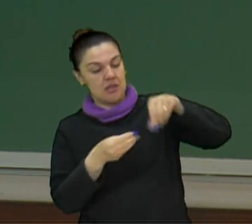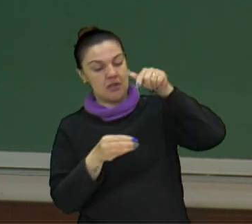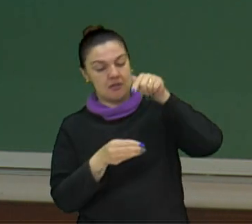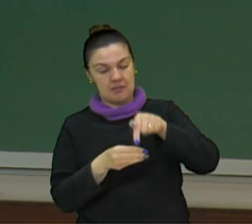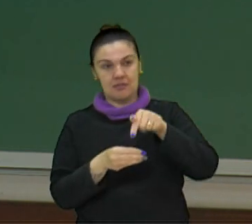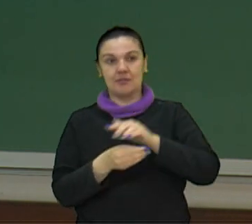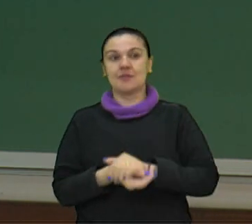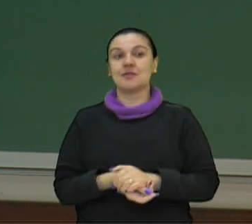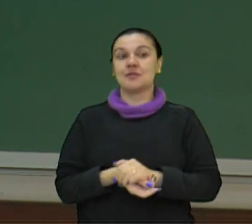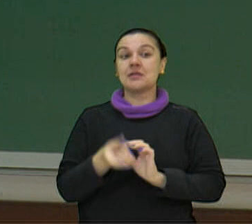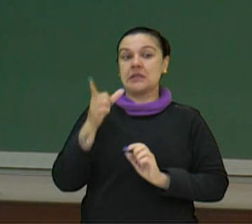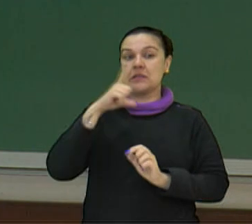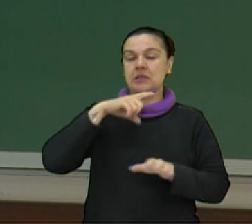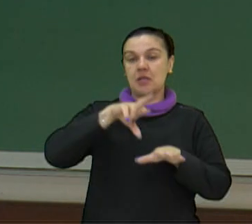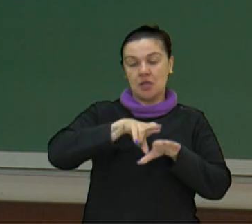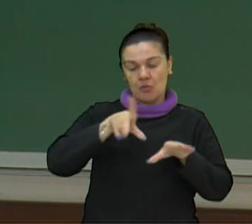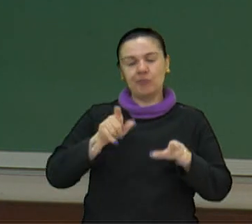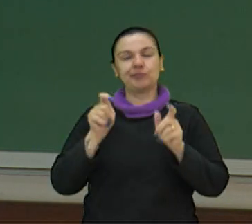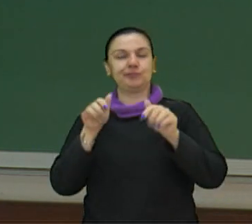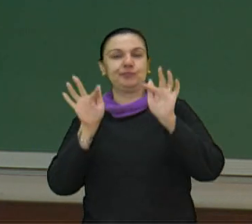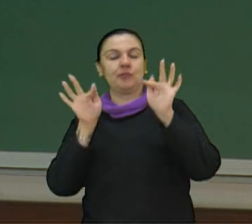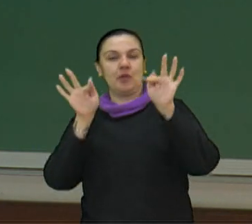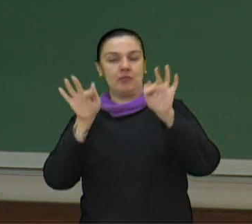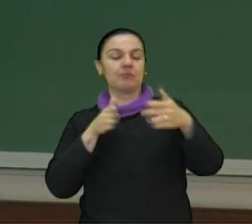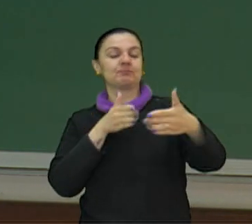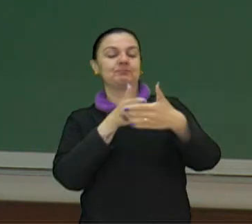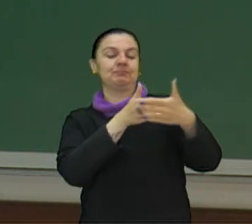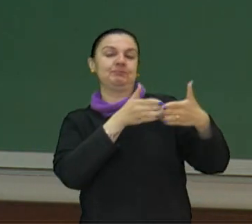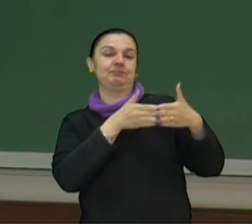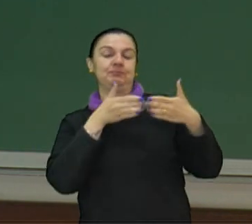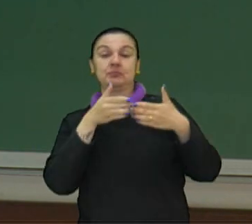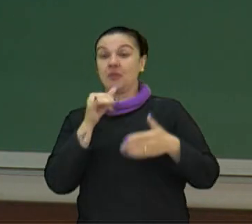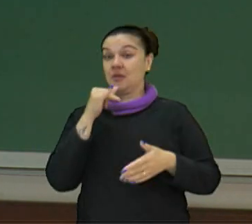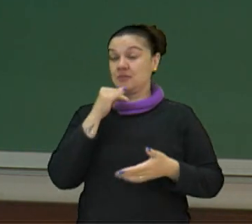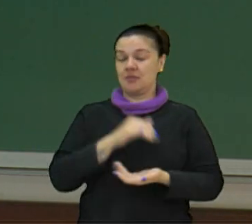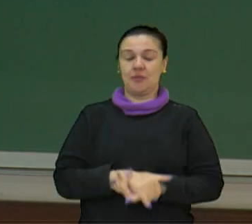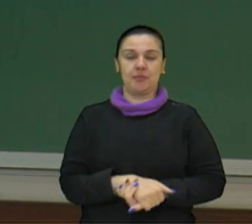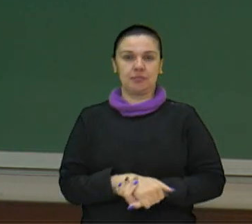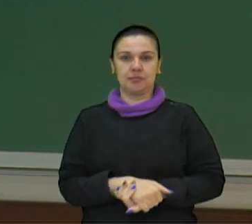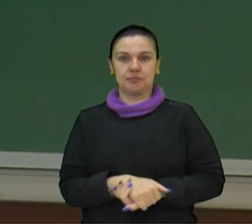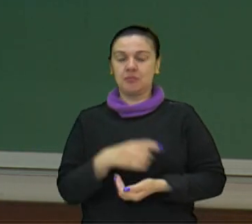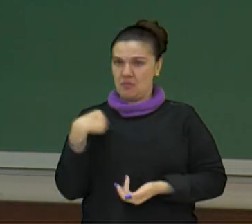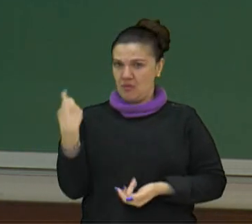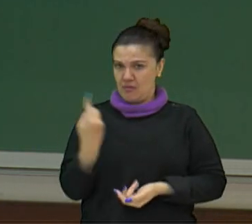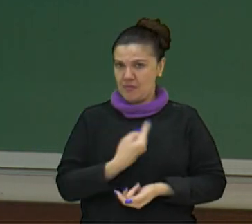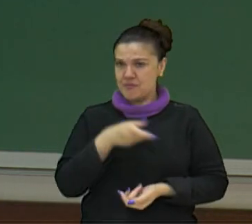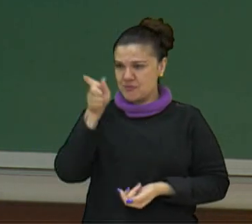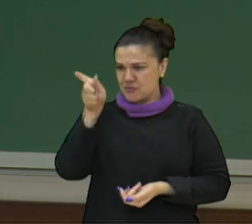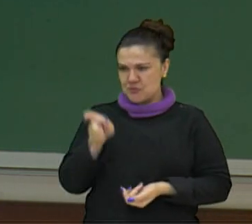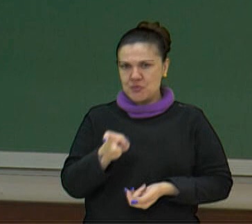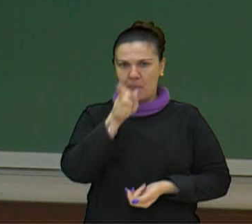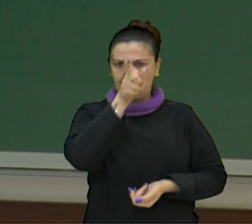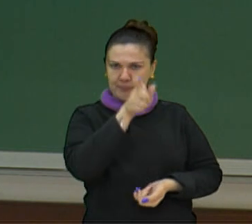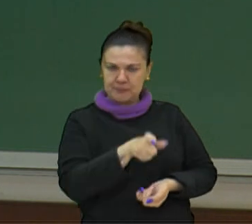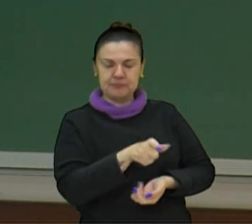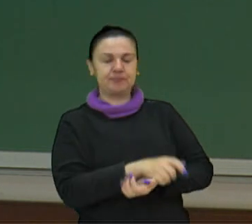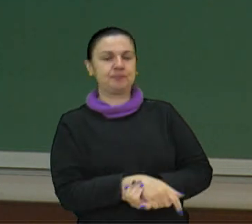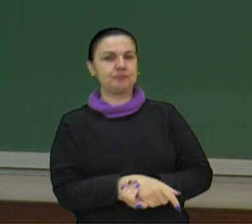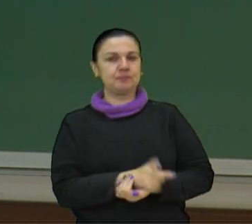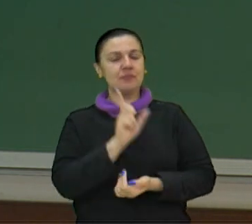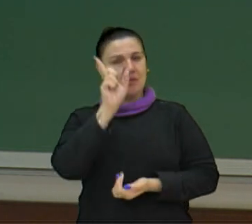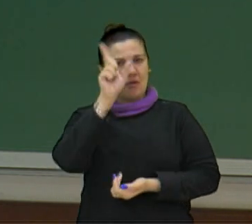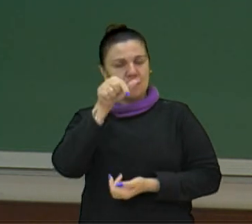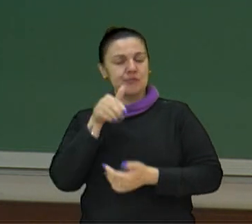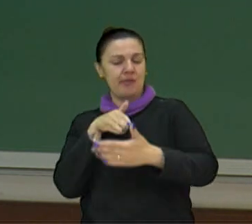infinita, existem coisas finitas, limitadas. Por exemplo, nós, enquanto seres humanos, enquanto pessoas, somos